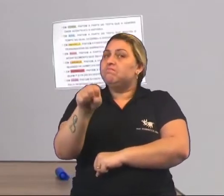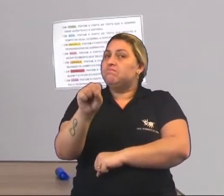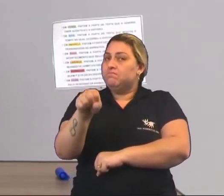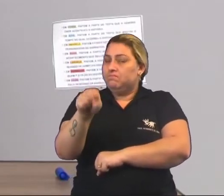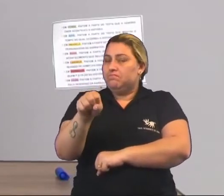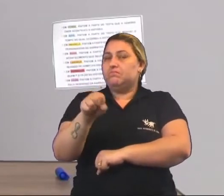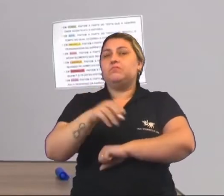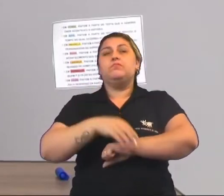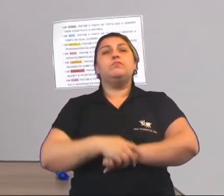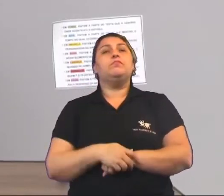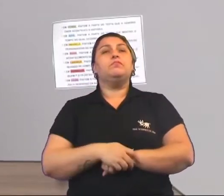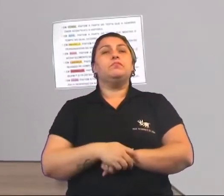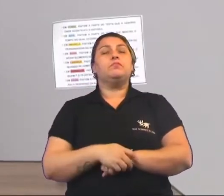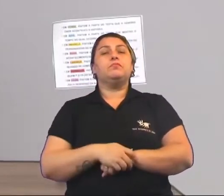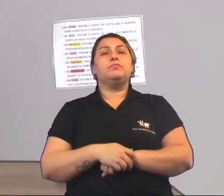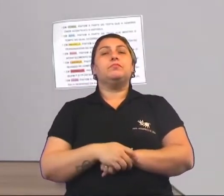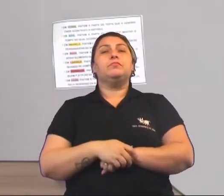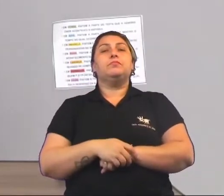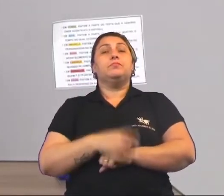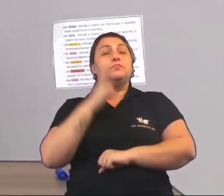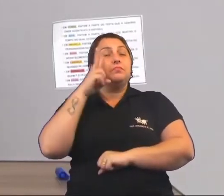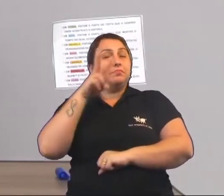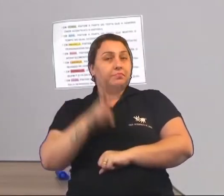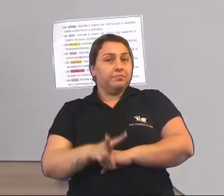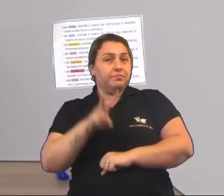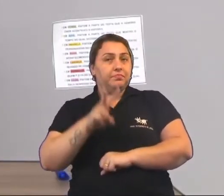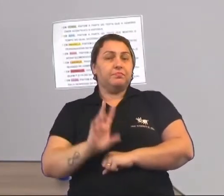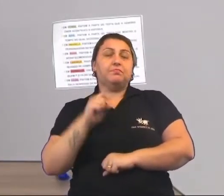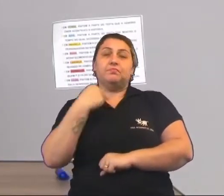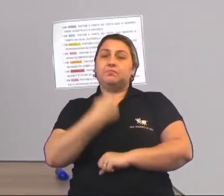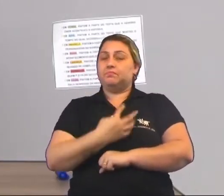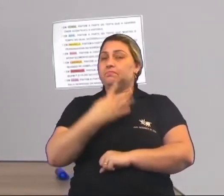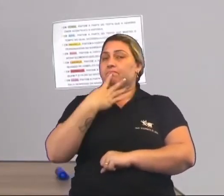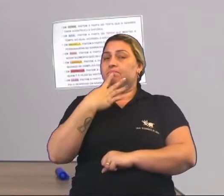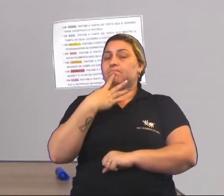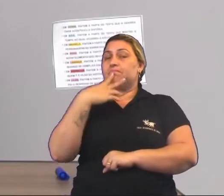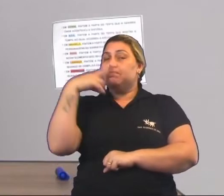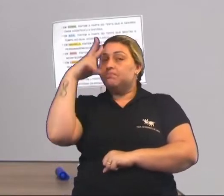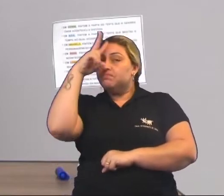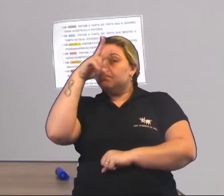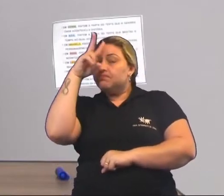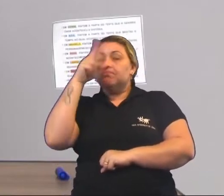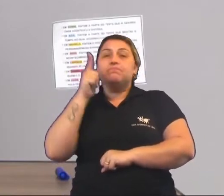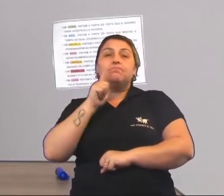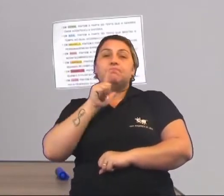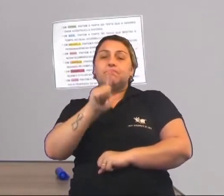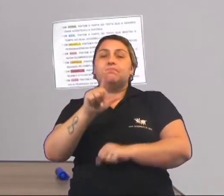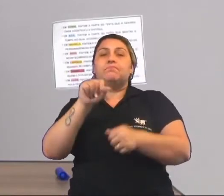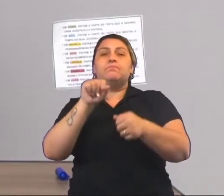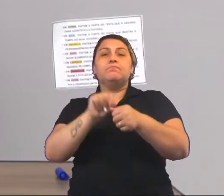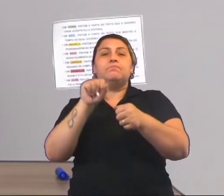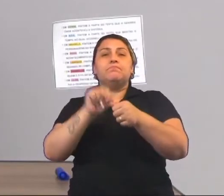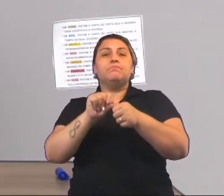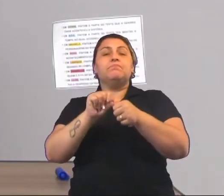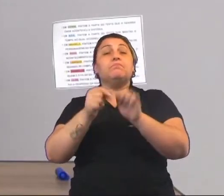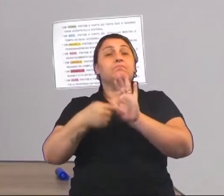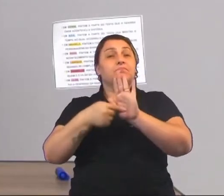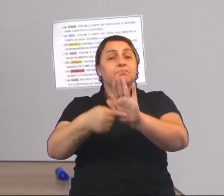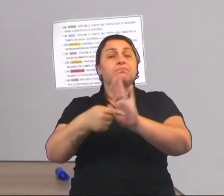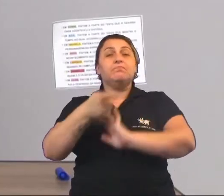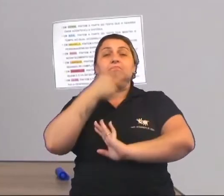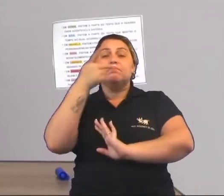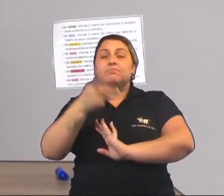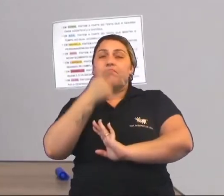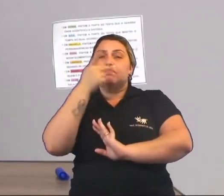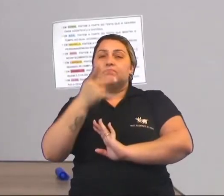comigo? Então, ele era teimoso também. Viram como, quando nós conhecemos a história, nós conseguimos fazer essas indicações e